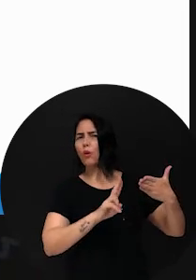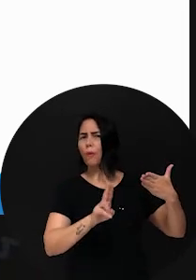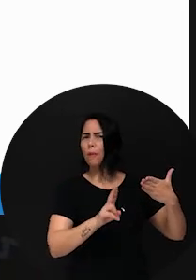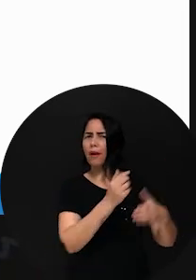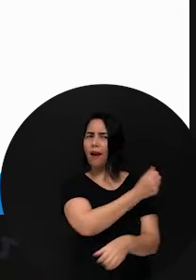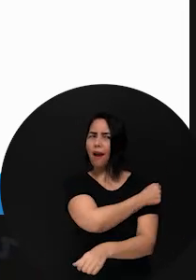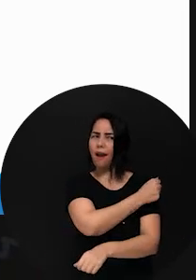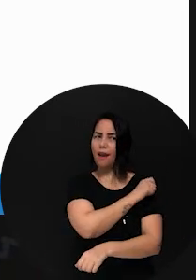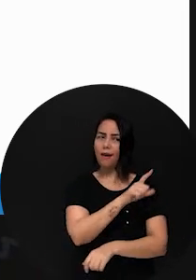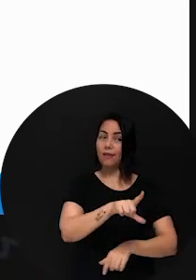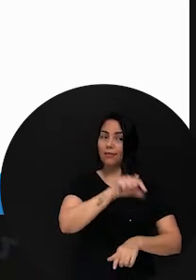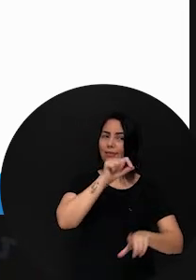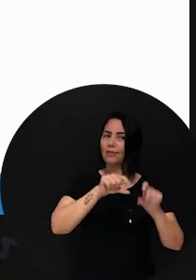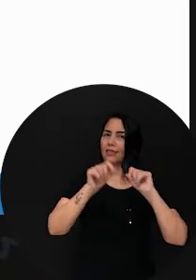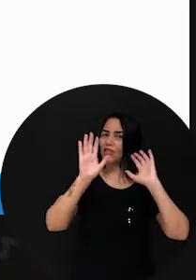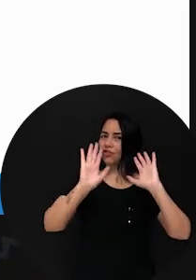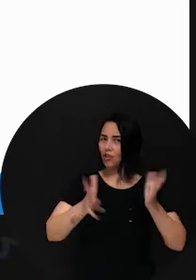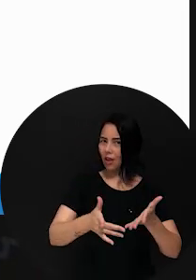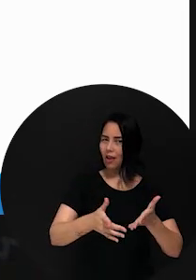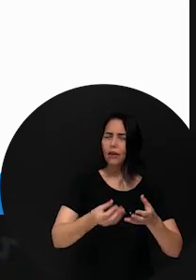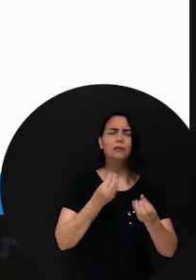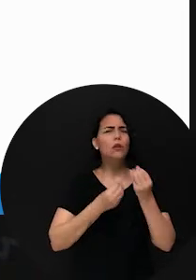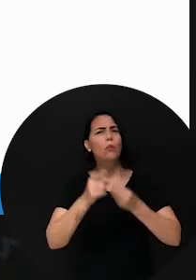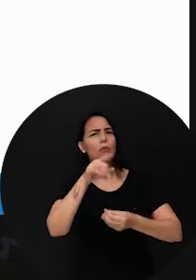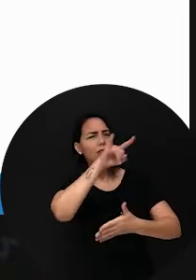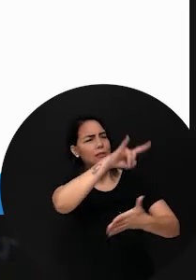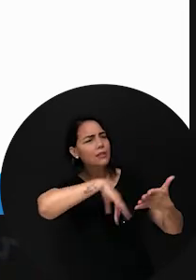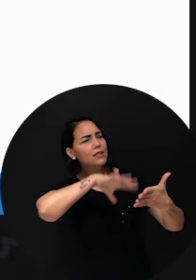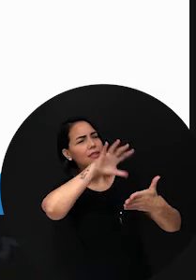para me inscrever? Para você se inscrever, você